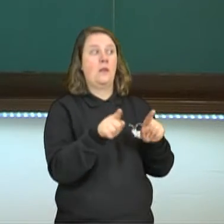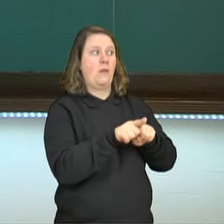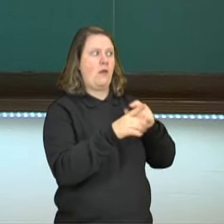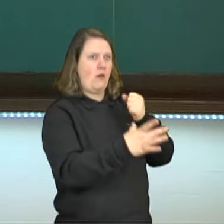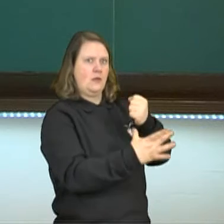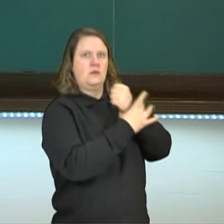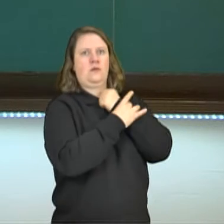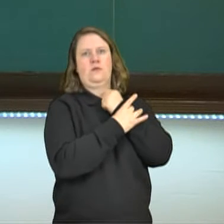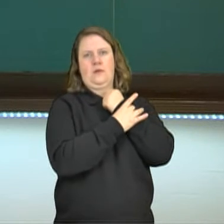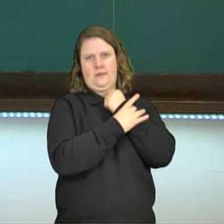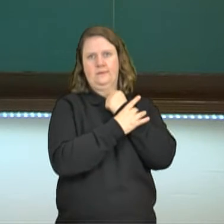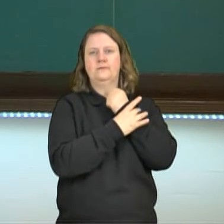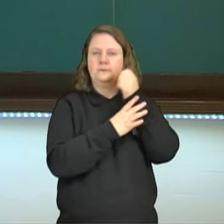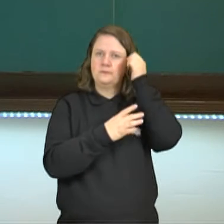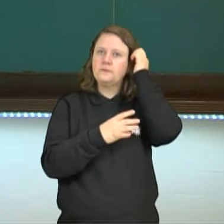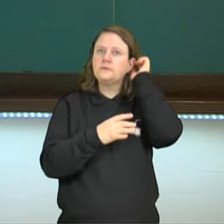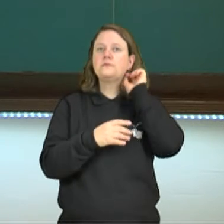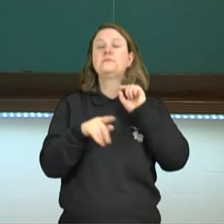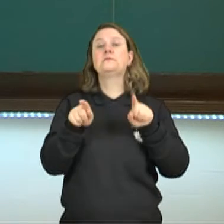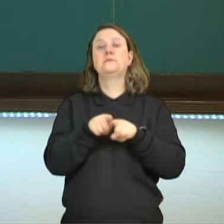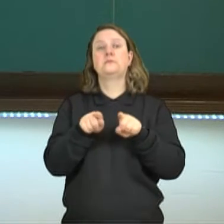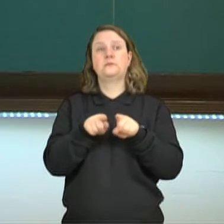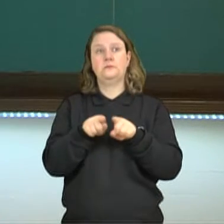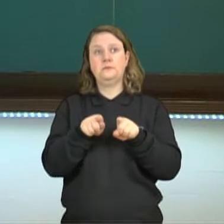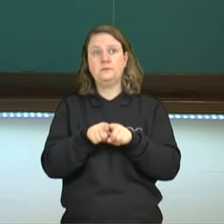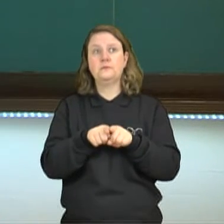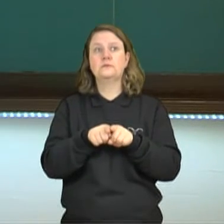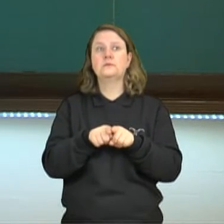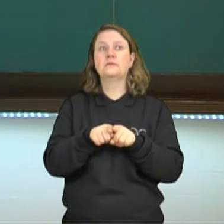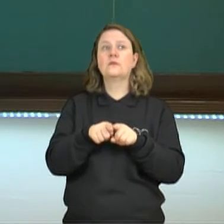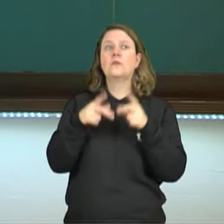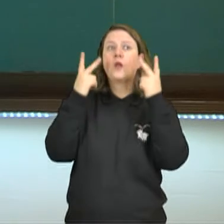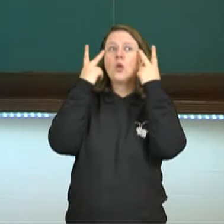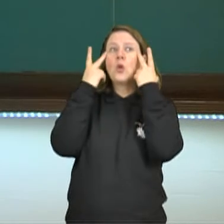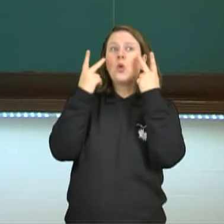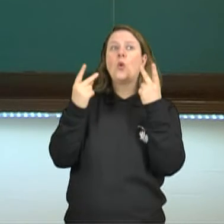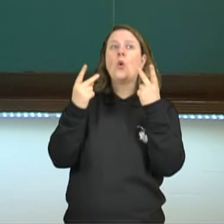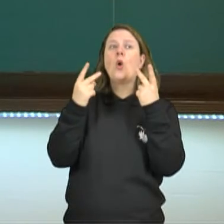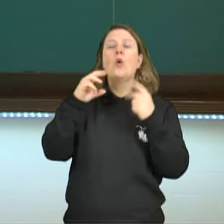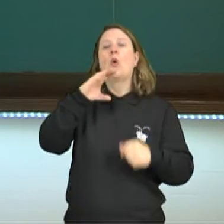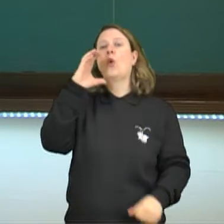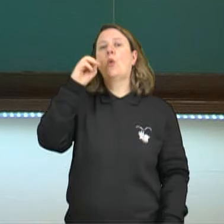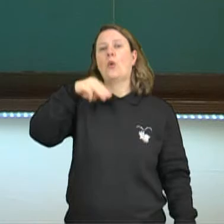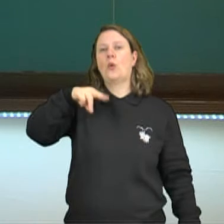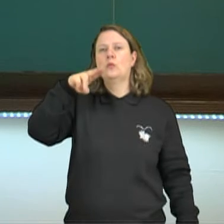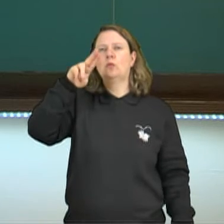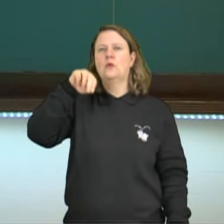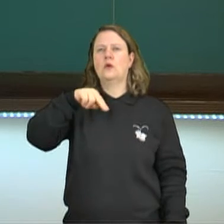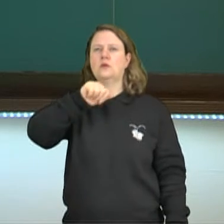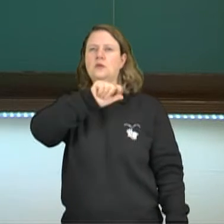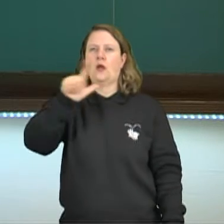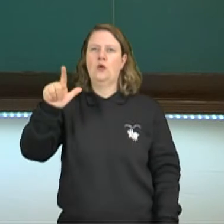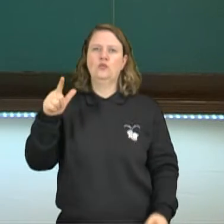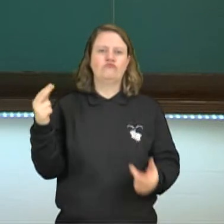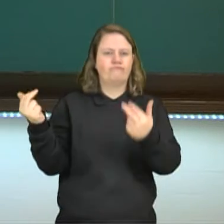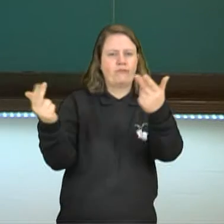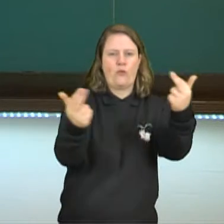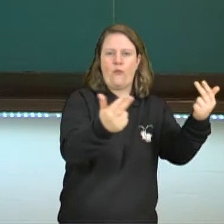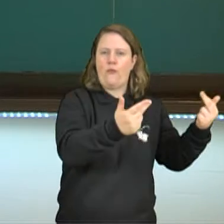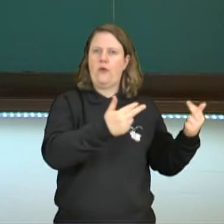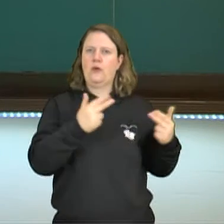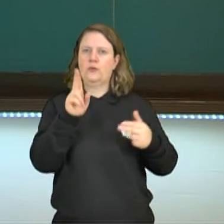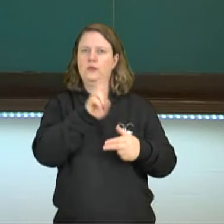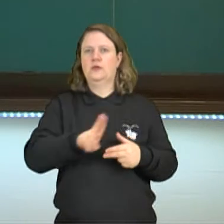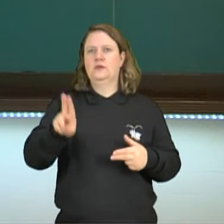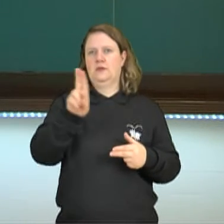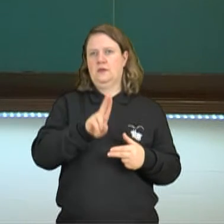do senhor feudal. E o manso comunal, florestas e pastagens coletivas de uso comum entre servos e senhores.